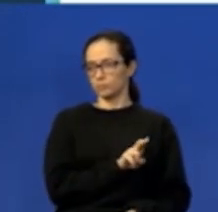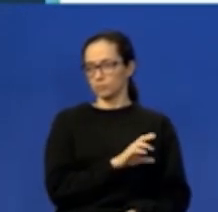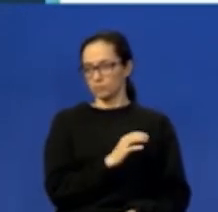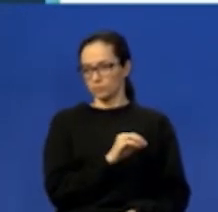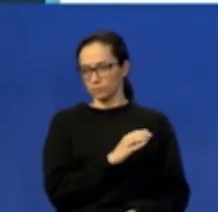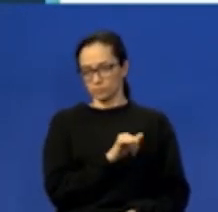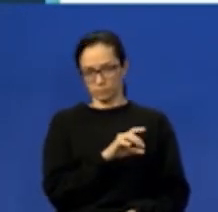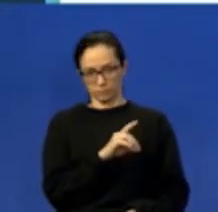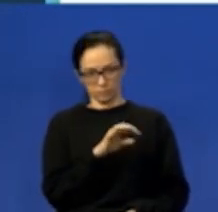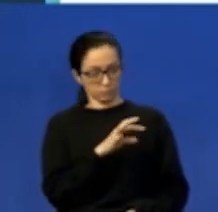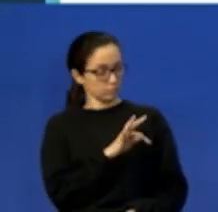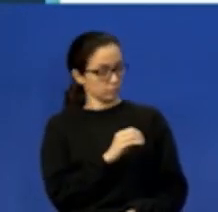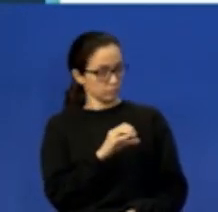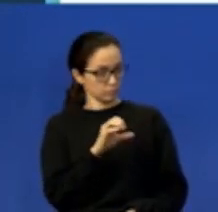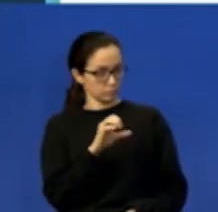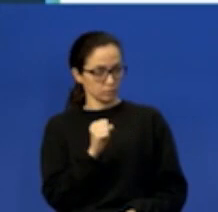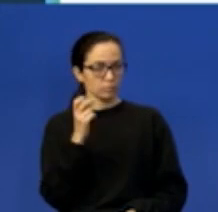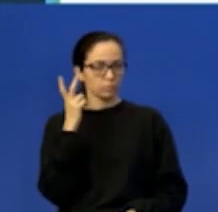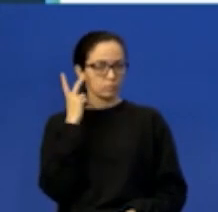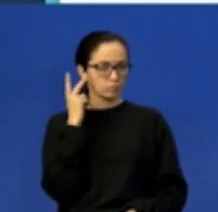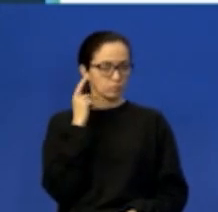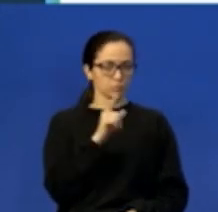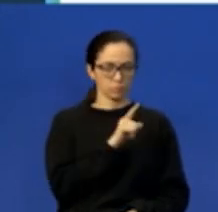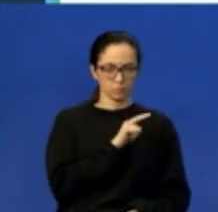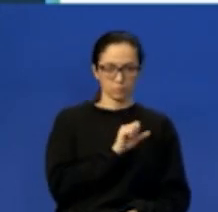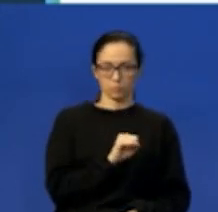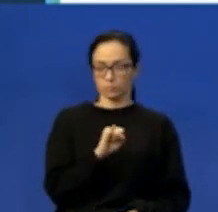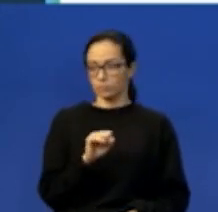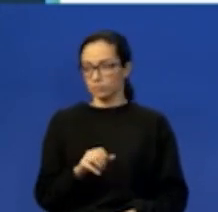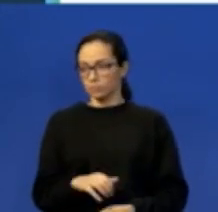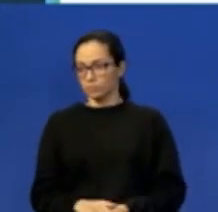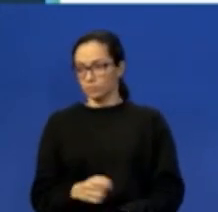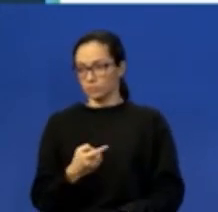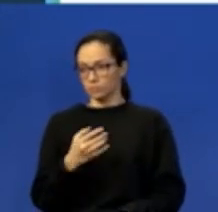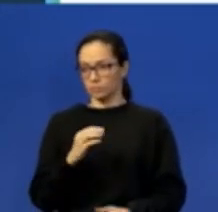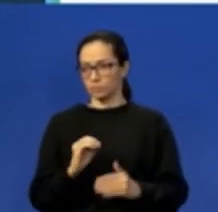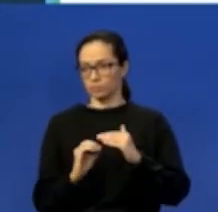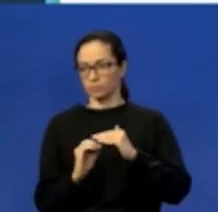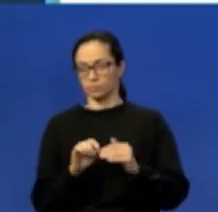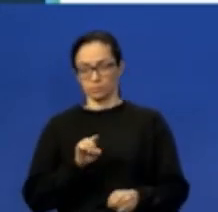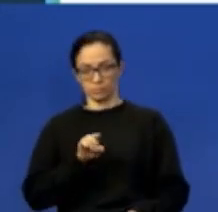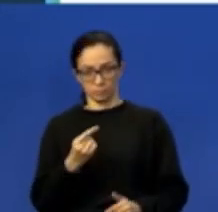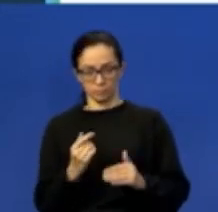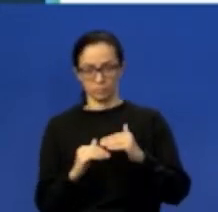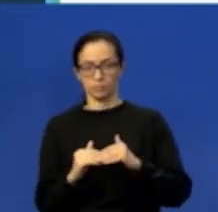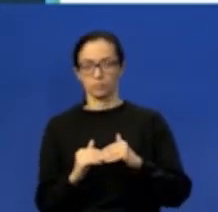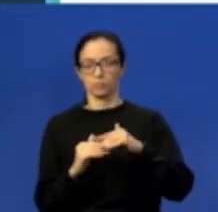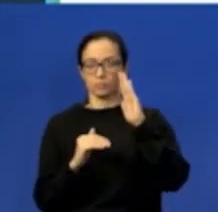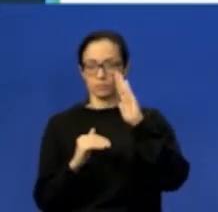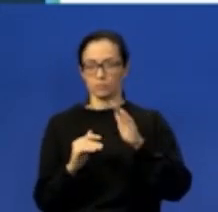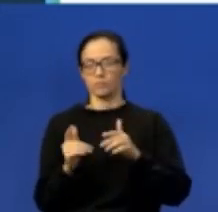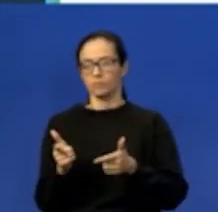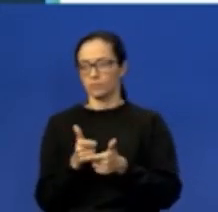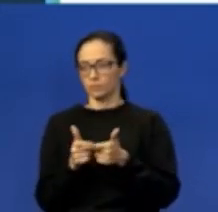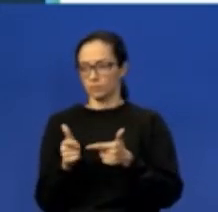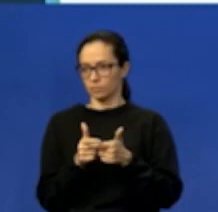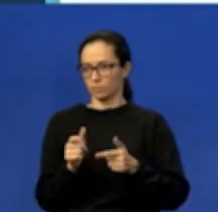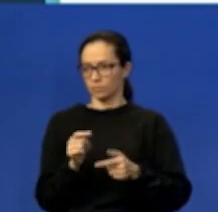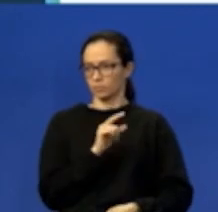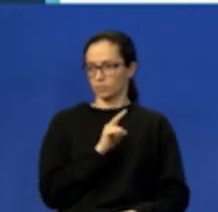na urina normal e são considerados anormais contagens superiores a 10.000 leucócitos ou 10